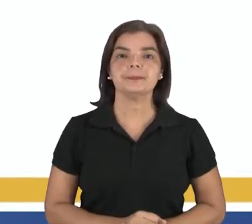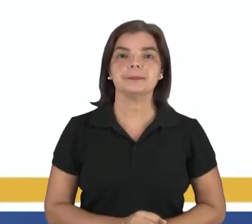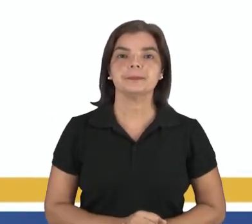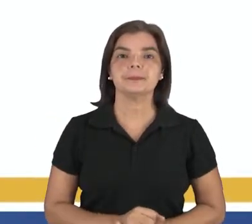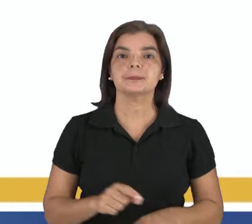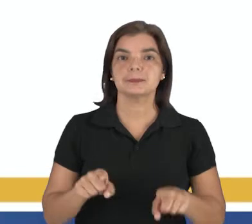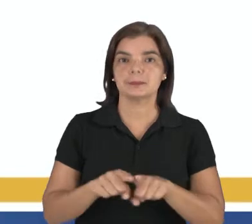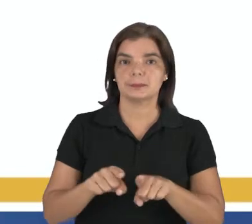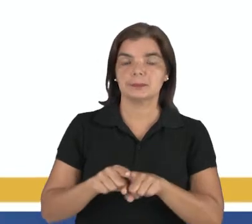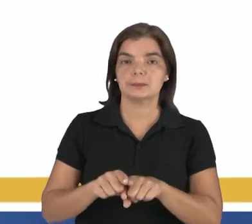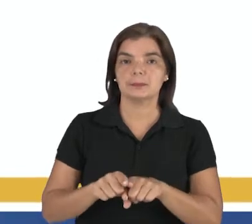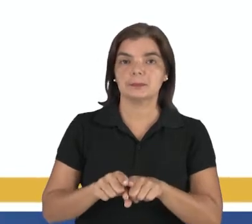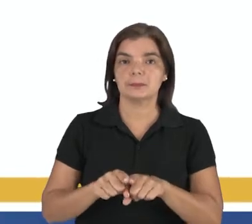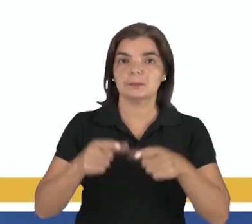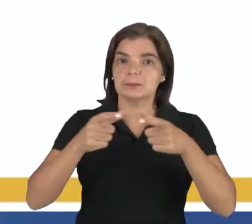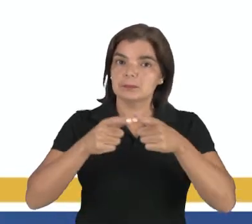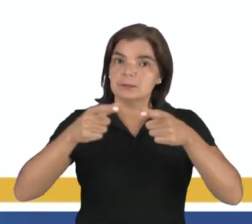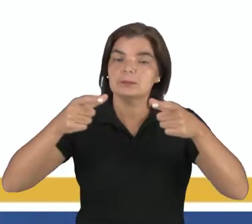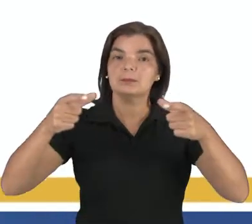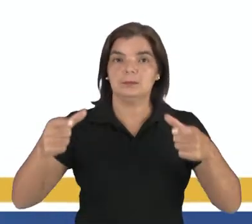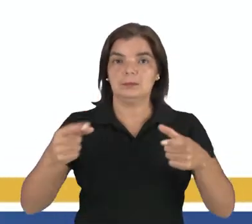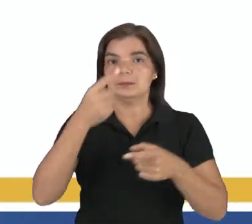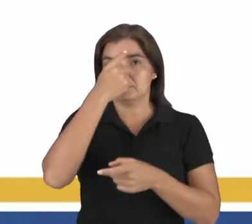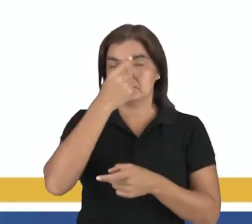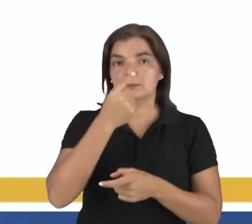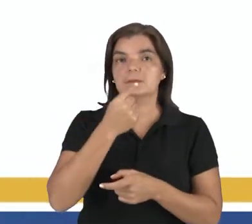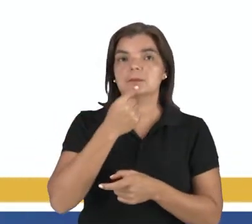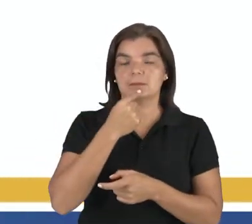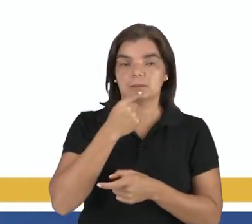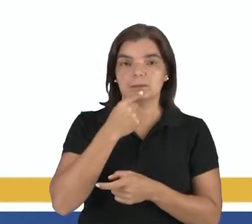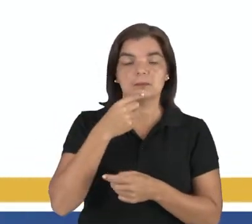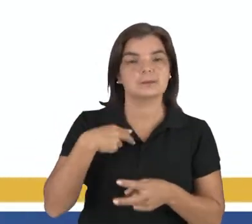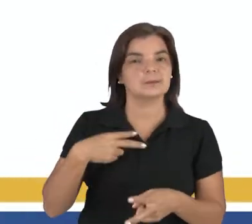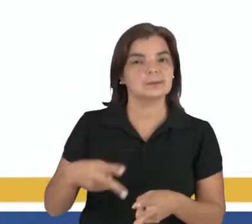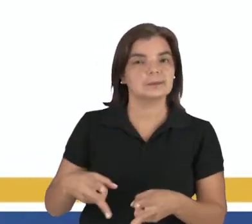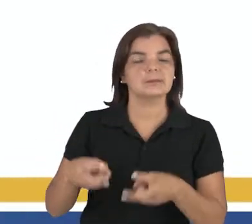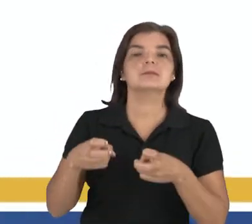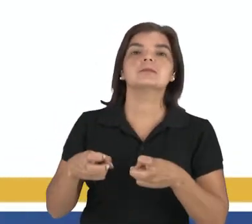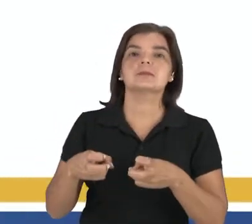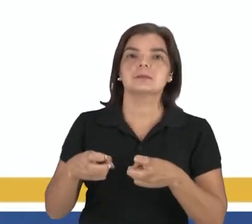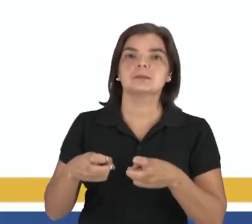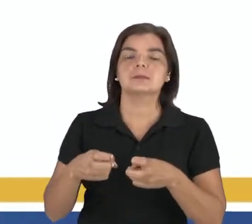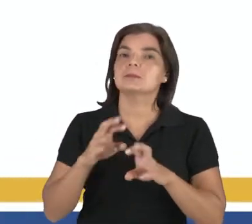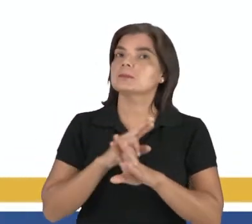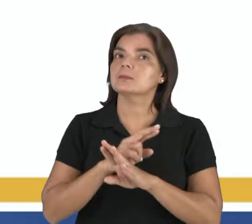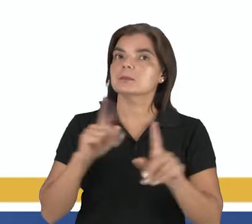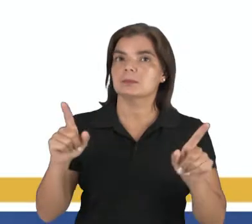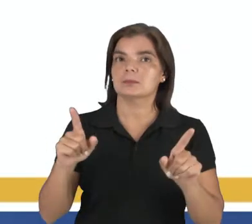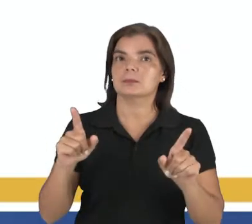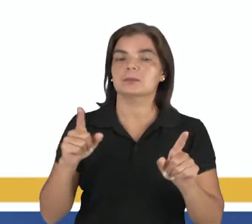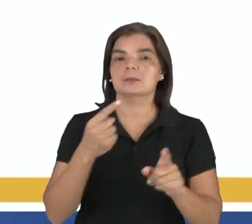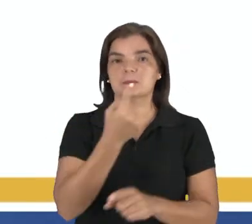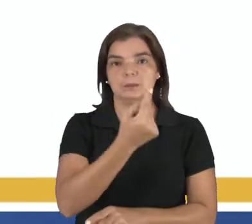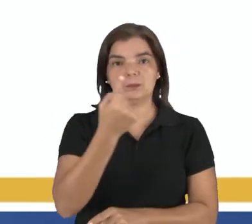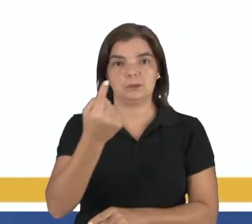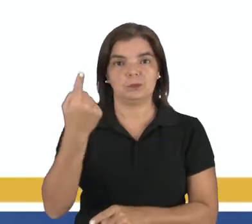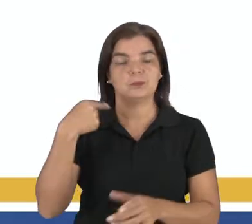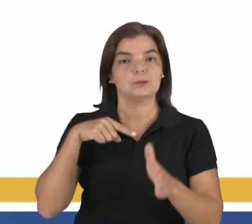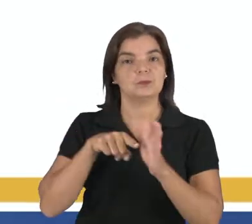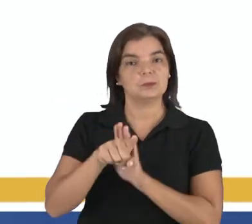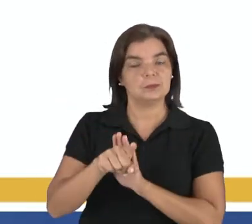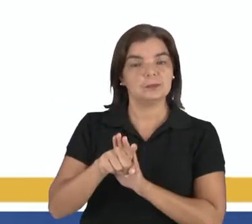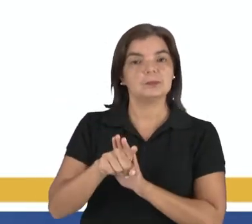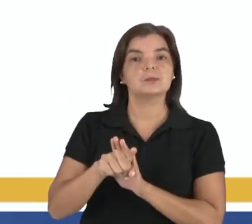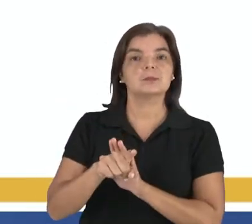um fragmento de uma imagem ampliada e vocês vão perceber a diferença entre elas. Eu pergunto